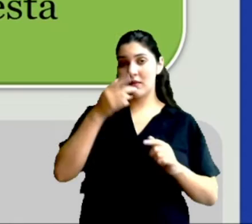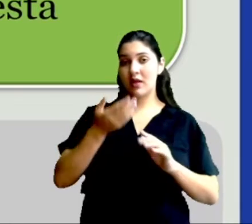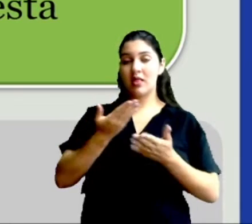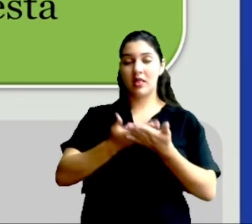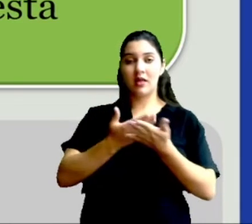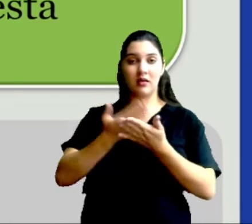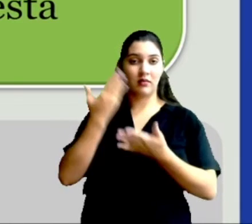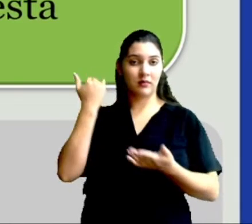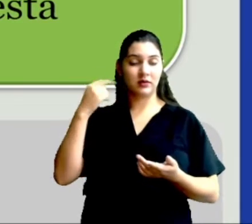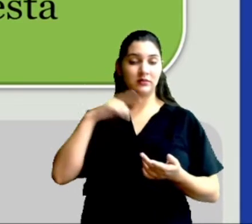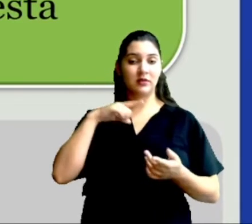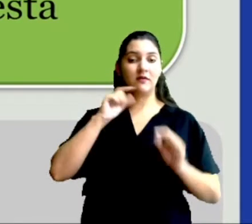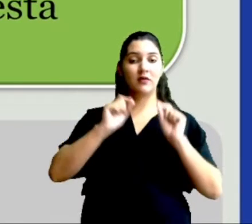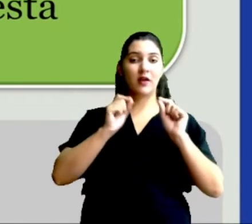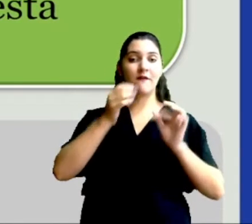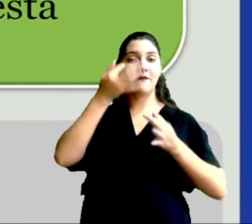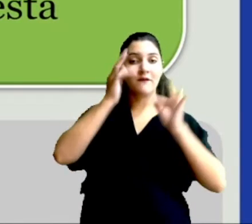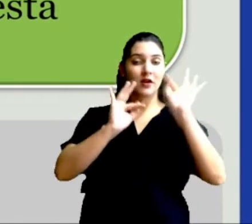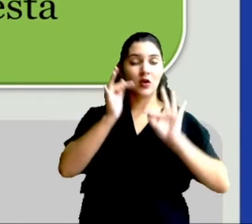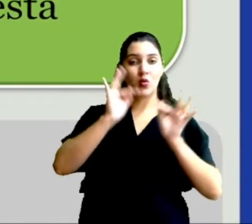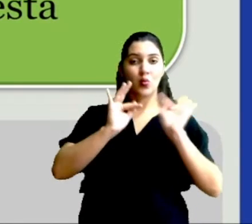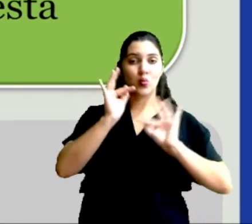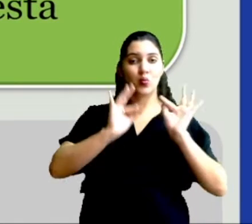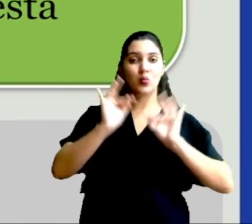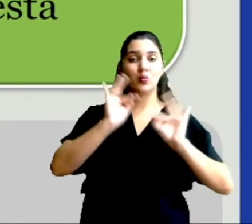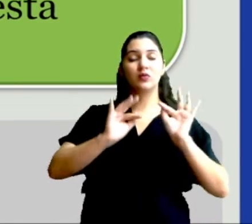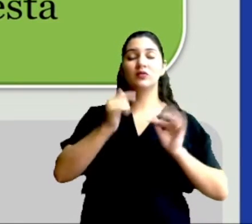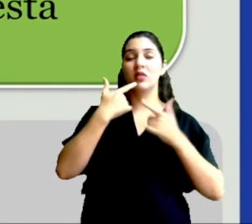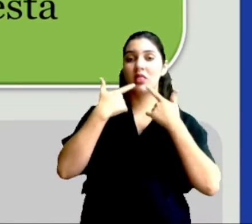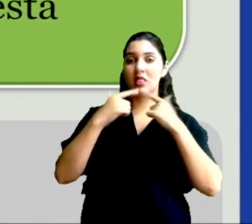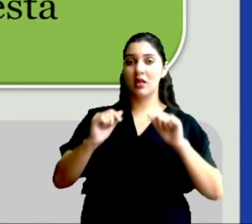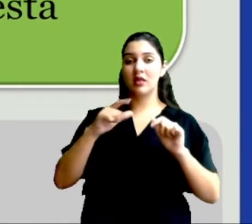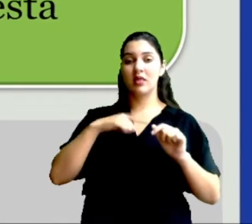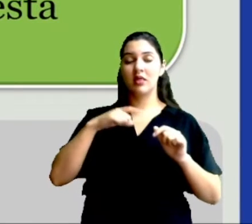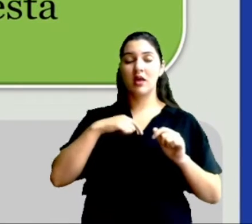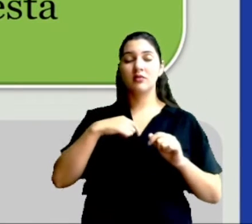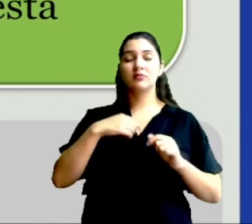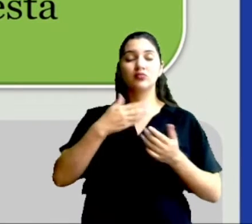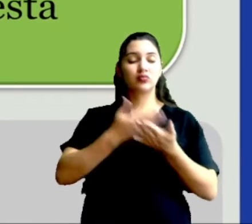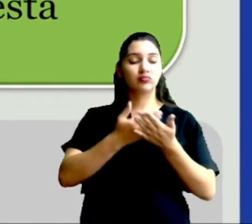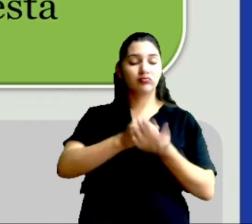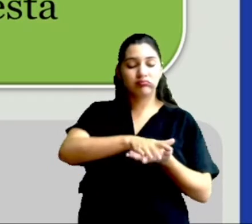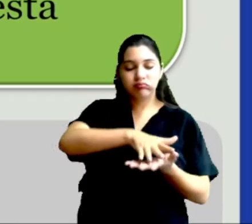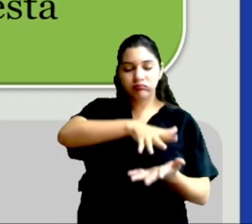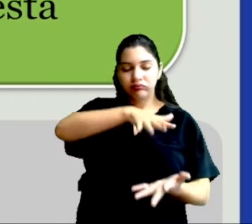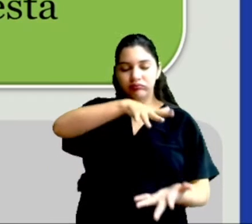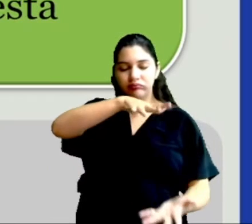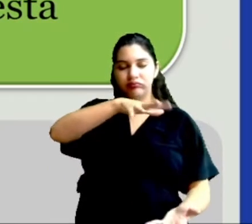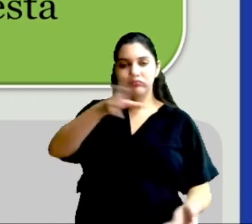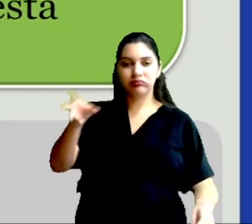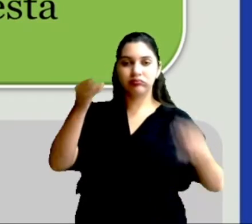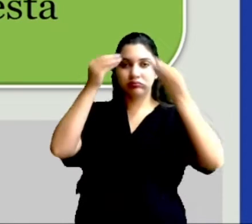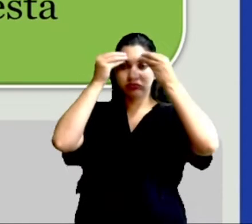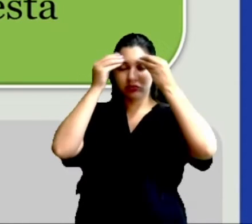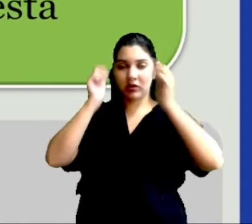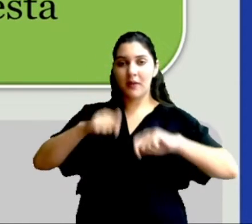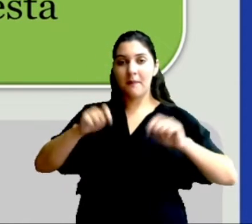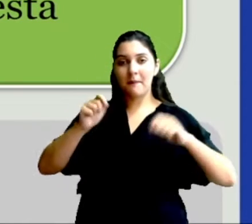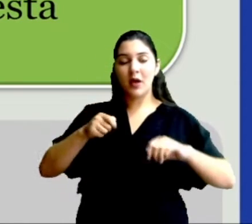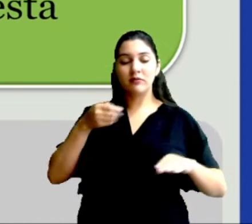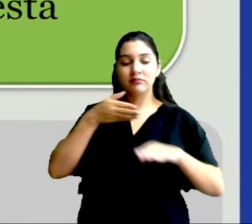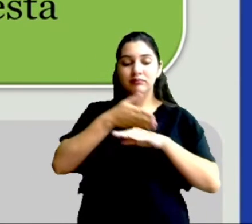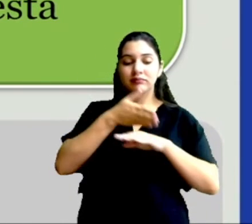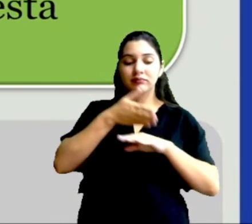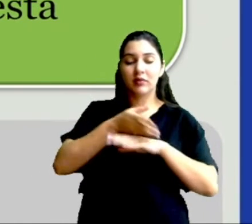vimos figuras de linguagem, então a gente tem uma bagagem enorme quanto às figuras de linguagem que a gente pode inserir no nosso